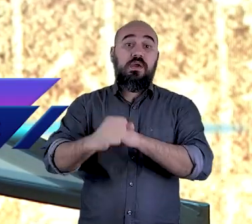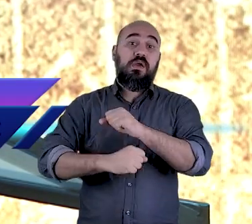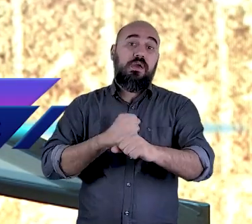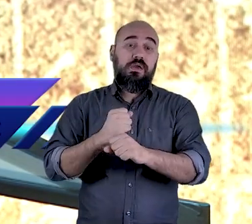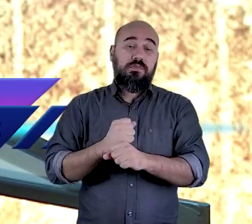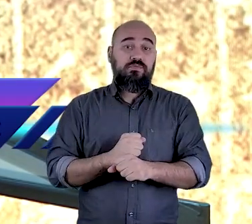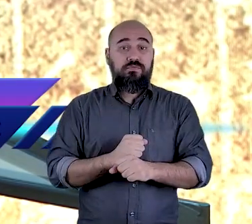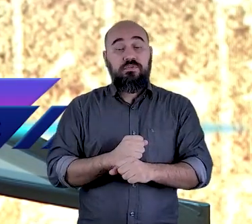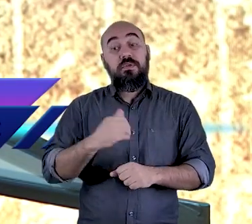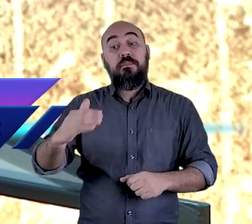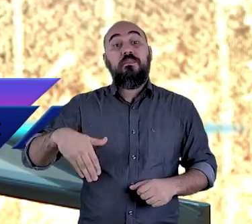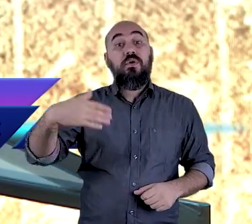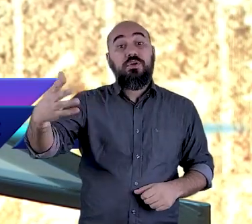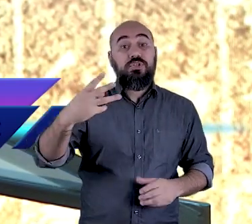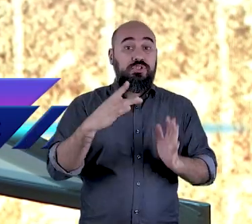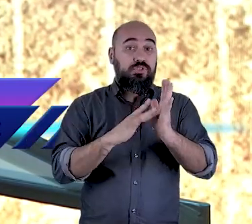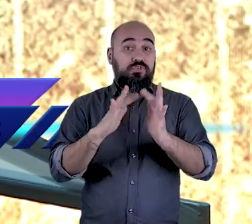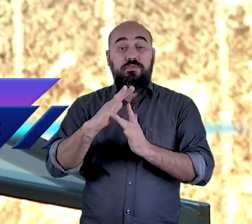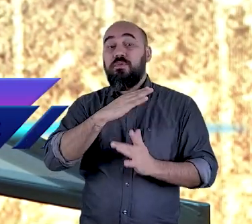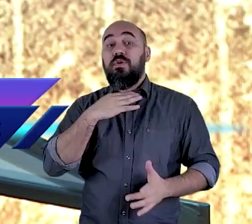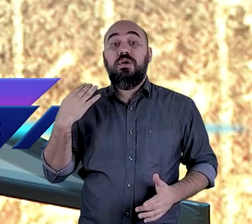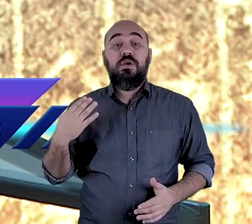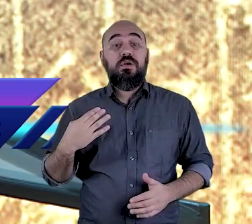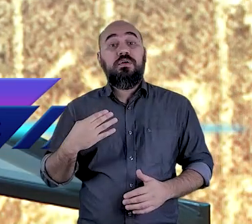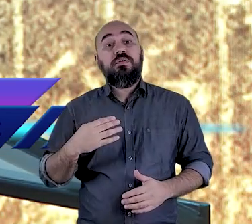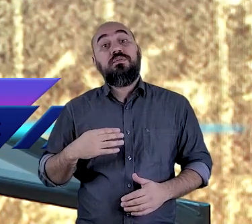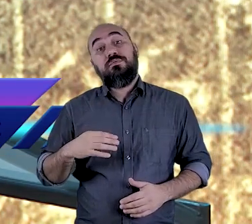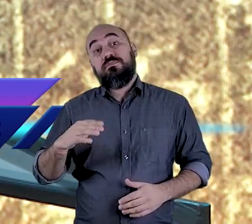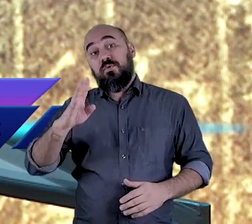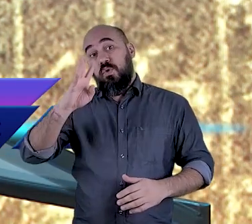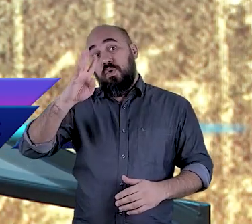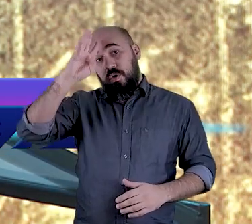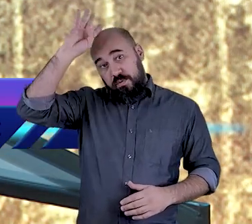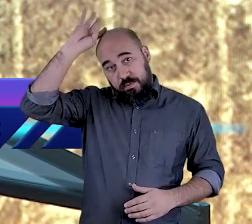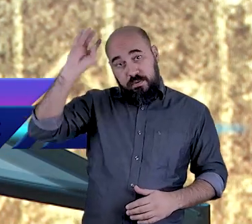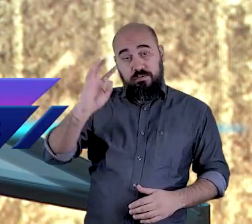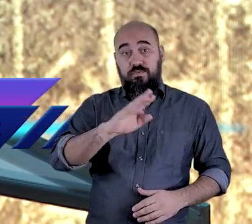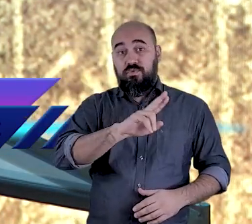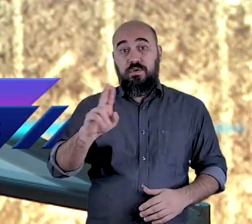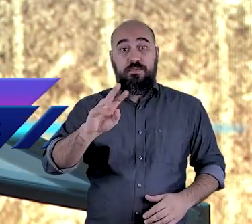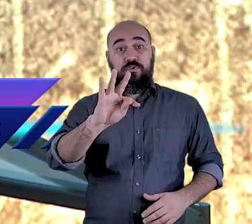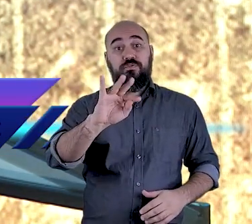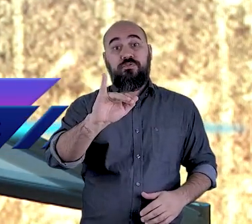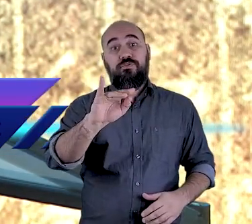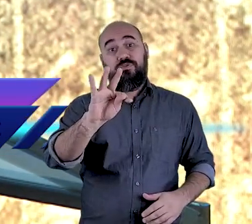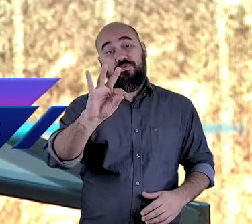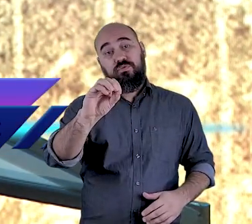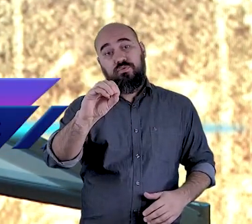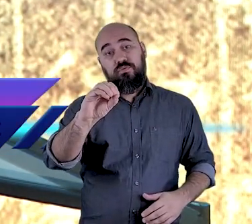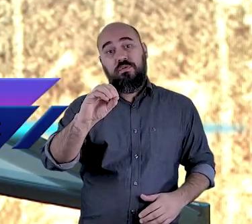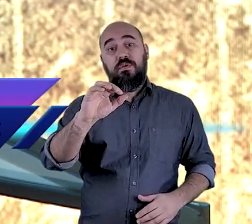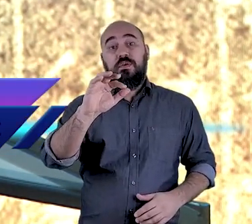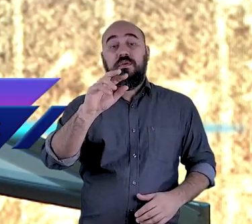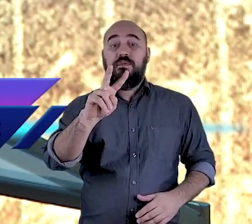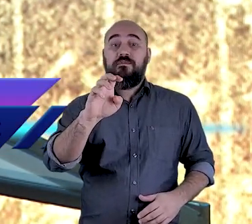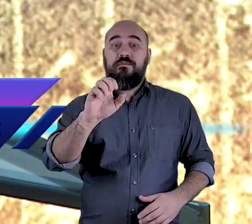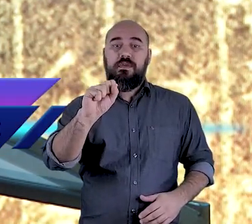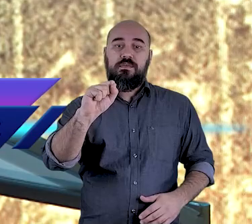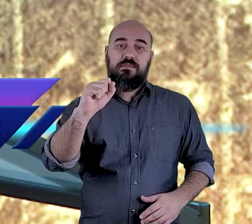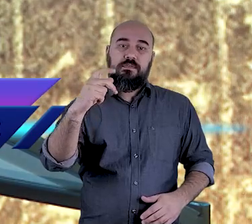a cidade de Jerusalém foi destruída por Tito Vespasiano exatamente no ano 70